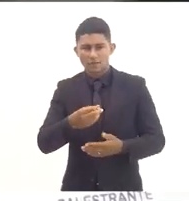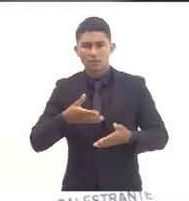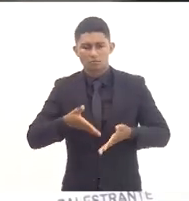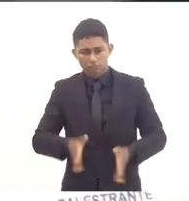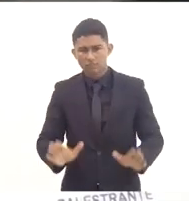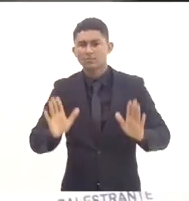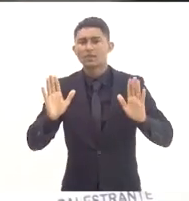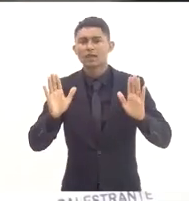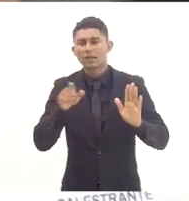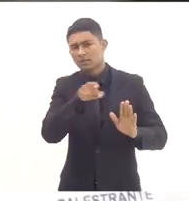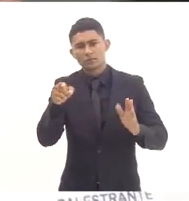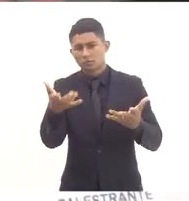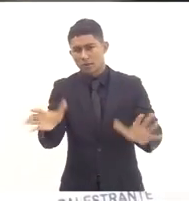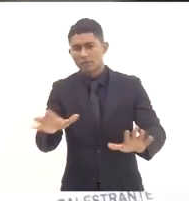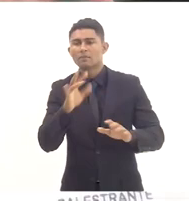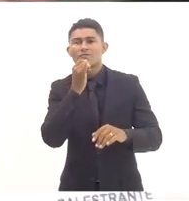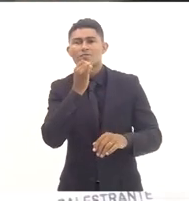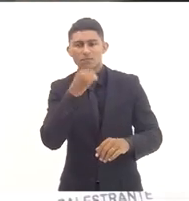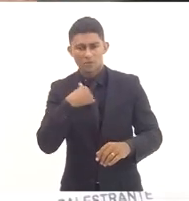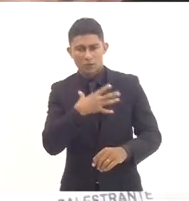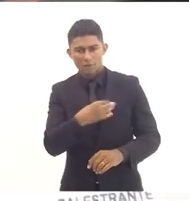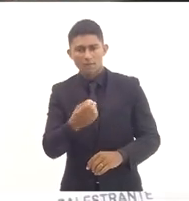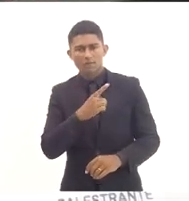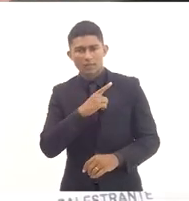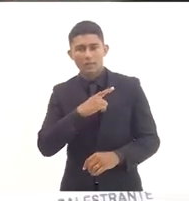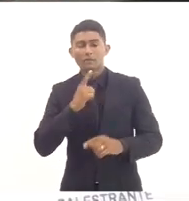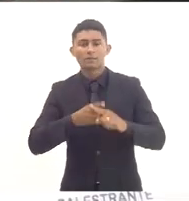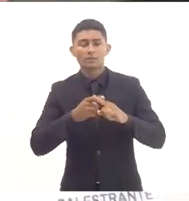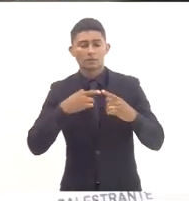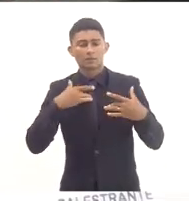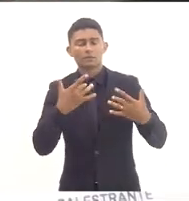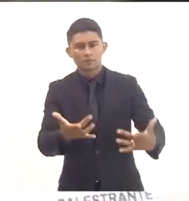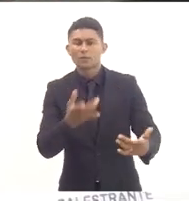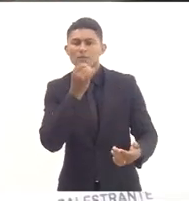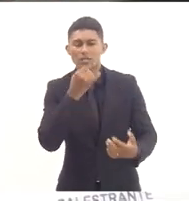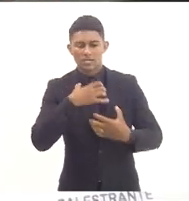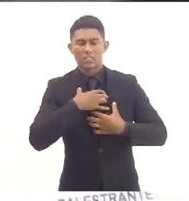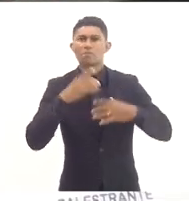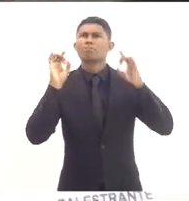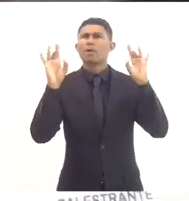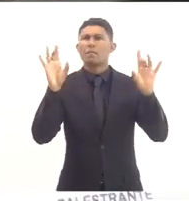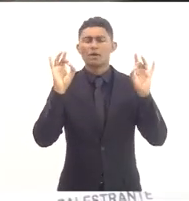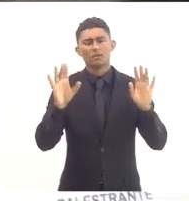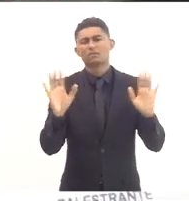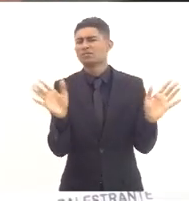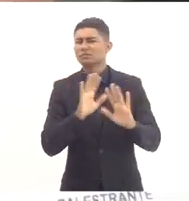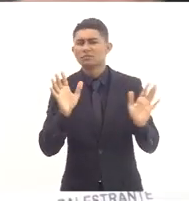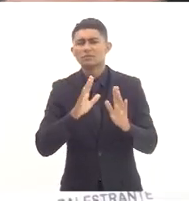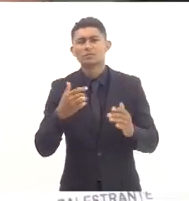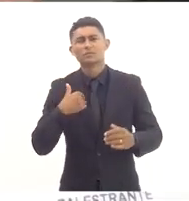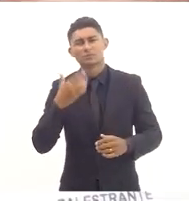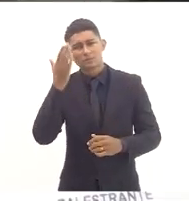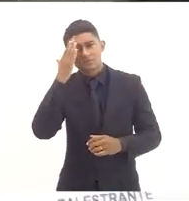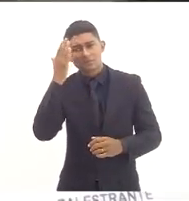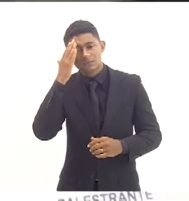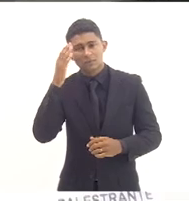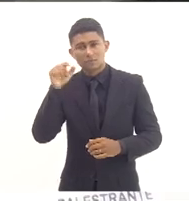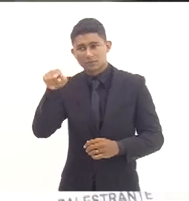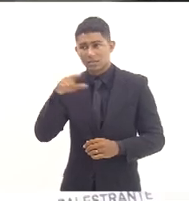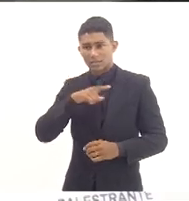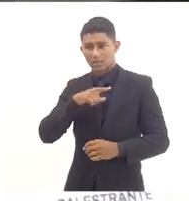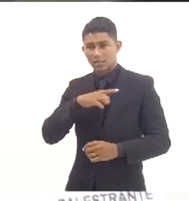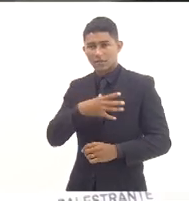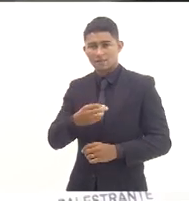vocês e doa então não me sinto especial guerreira abençoada nada disso é a minha maternidade eu tenho certeza ela tem outros filhos que não têm